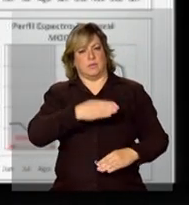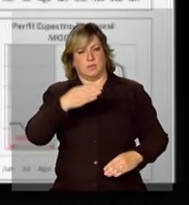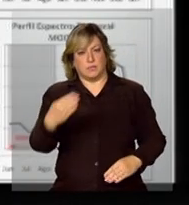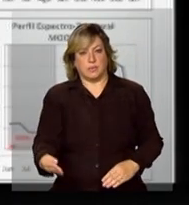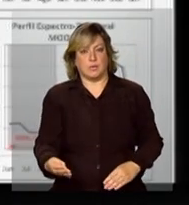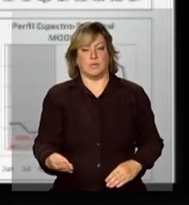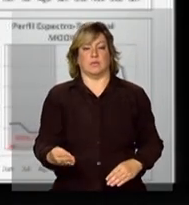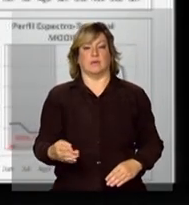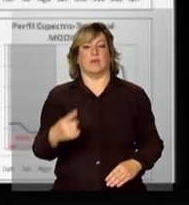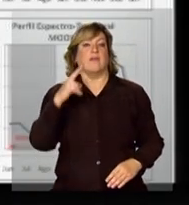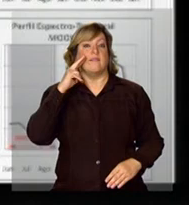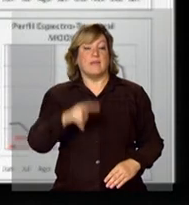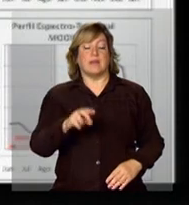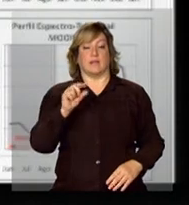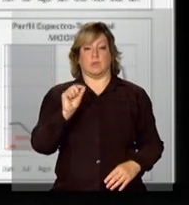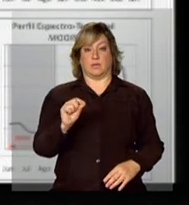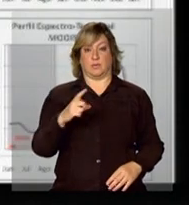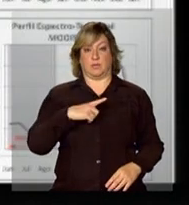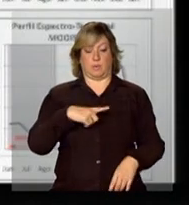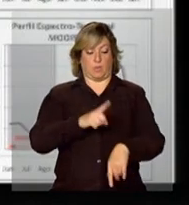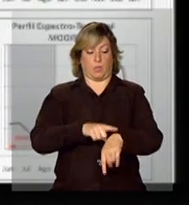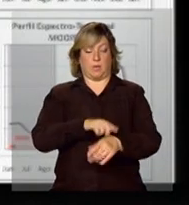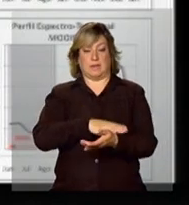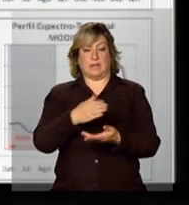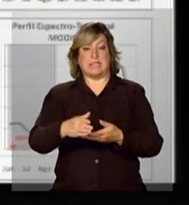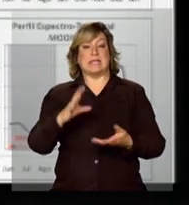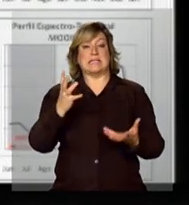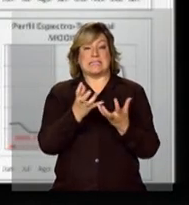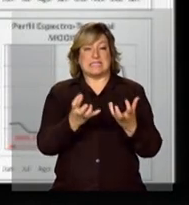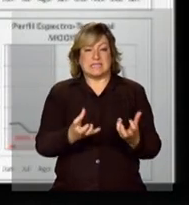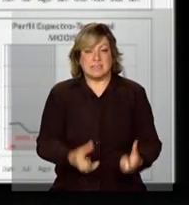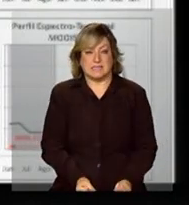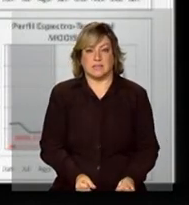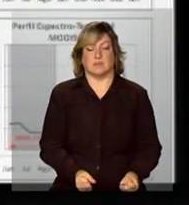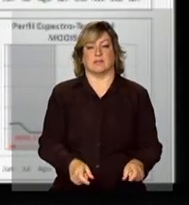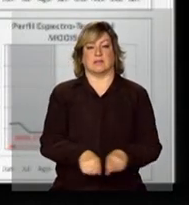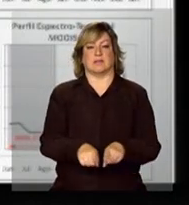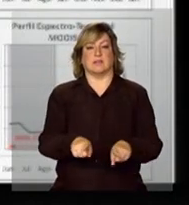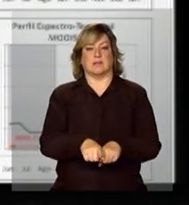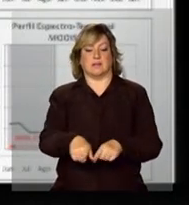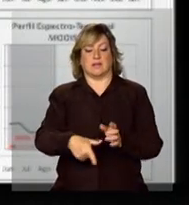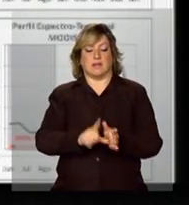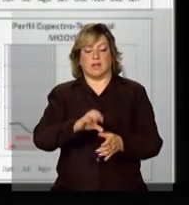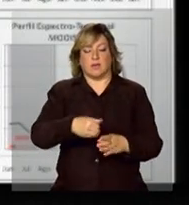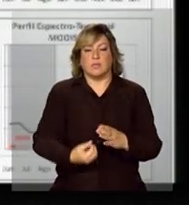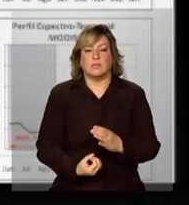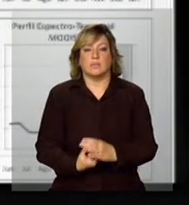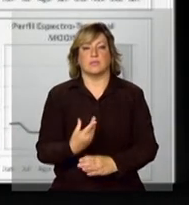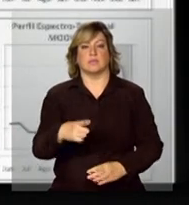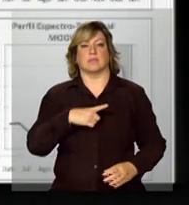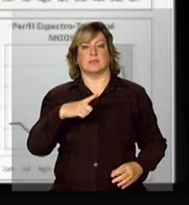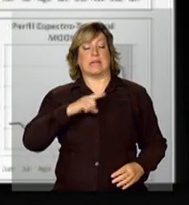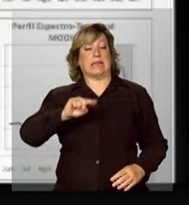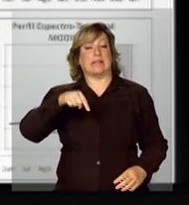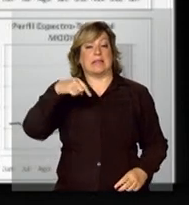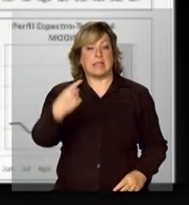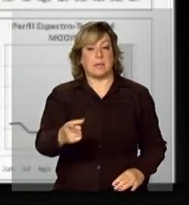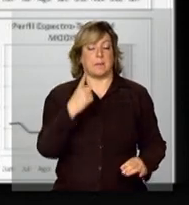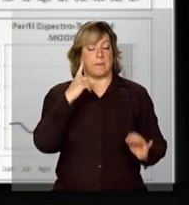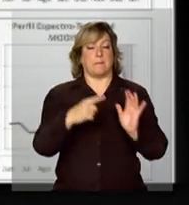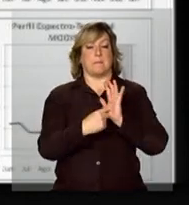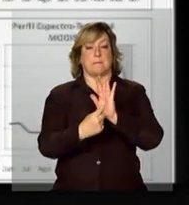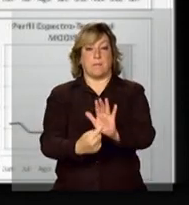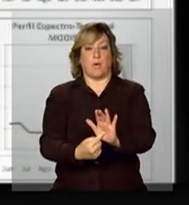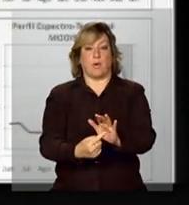pegando imagens então, do período seco, do período pré-plantio, e depois imagens do período